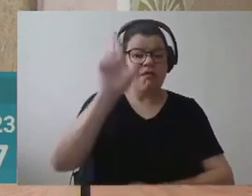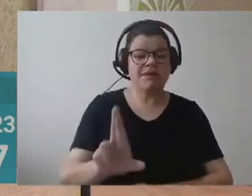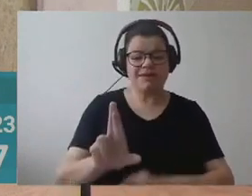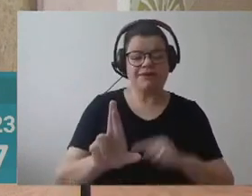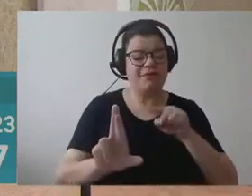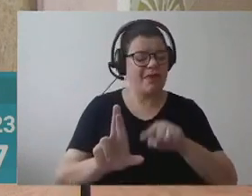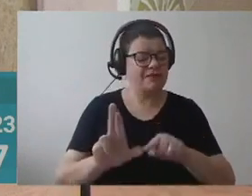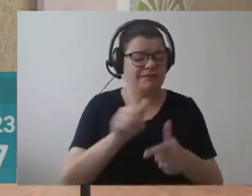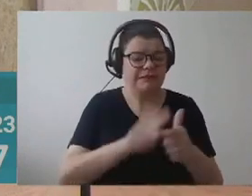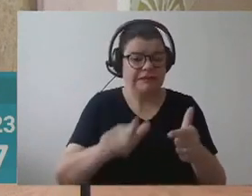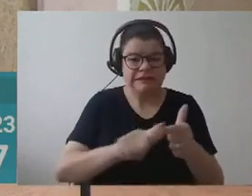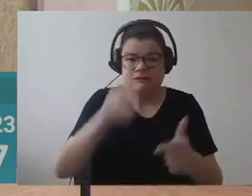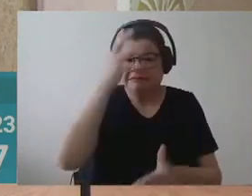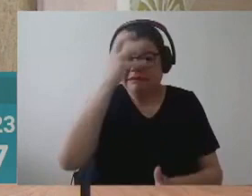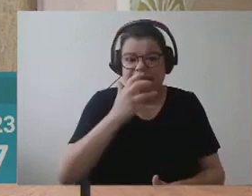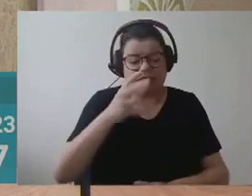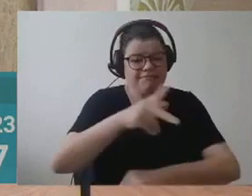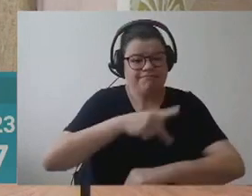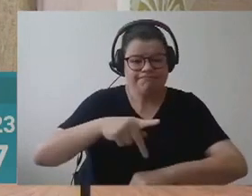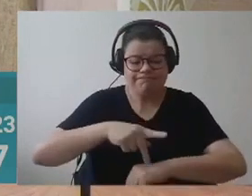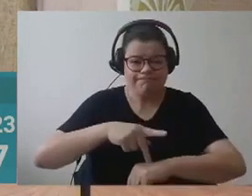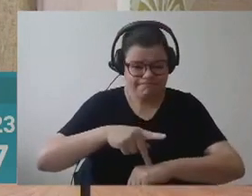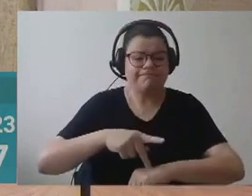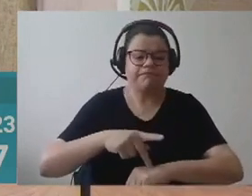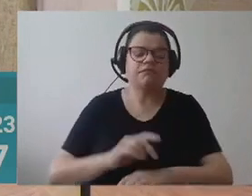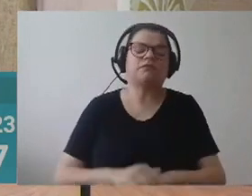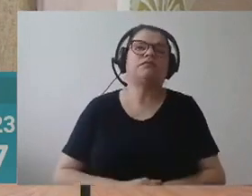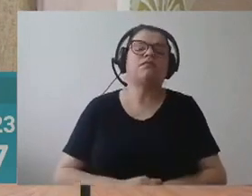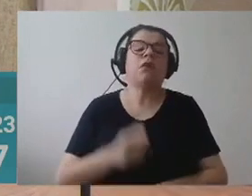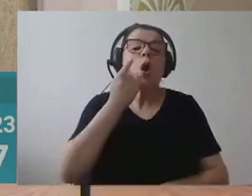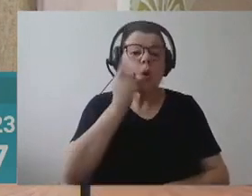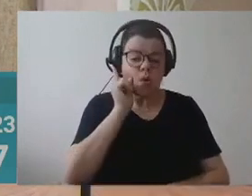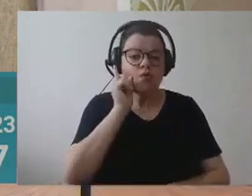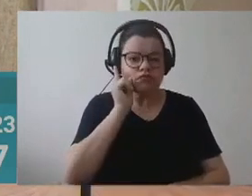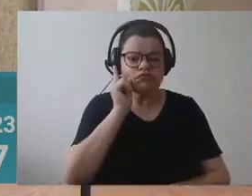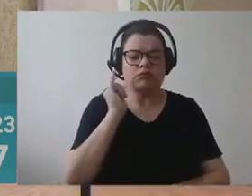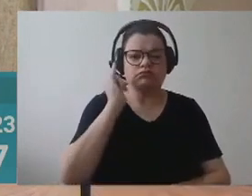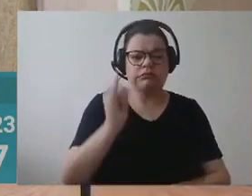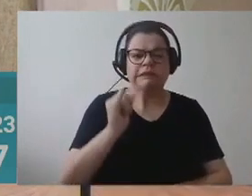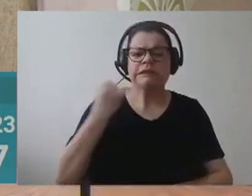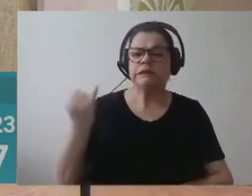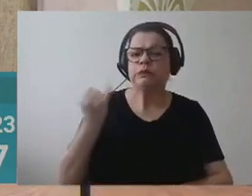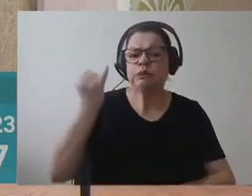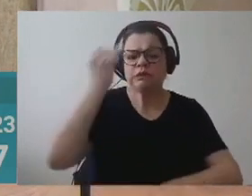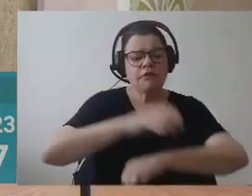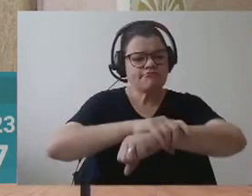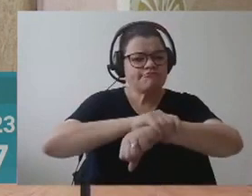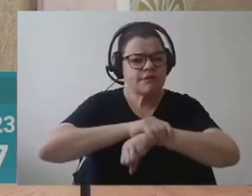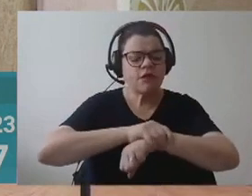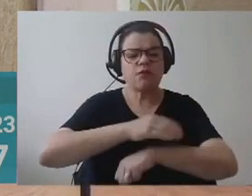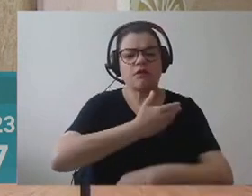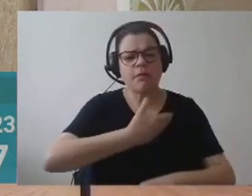Presidente, primeiramente, ontem foi uma fala importante aqui na casa, questão de segurança pública, né? O que a gente